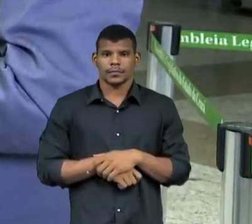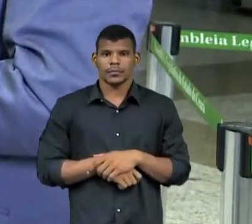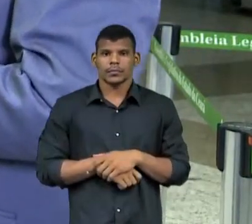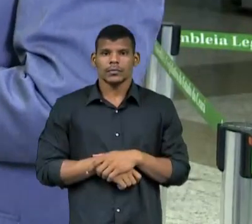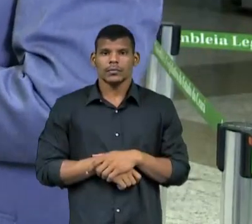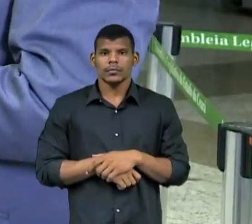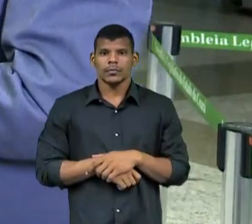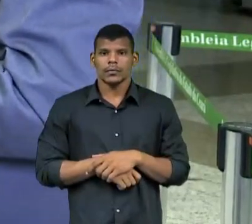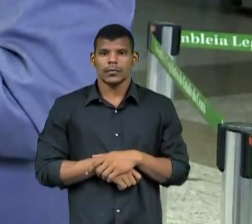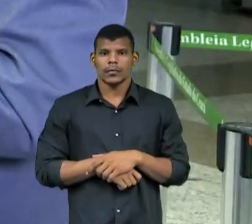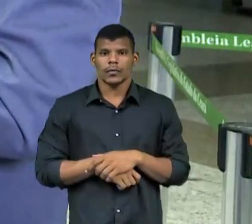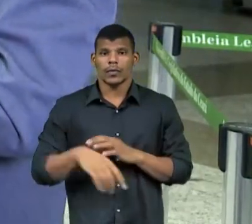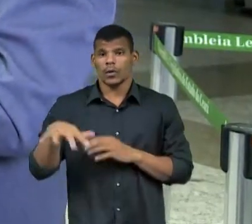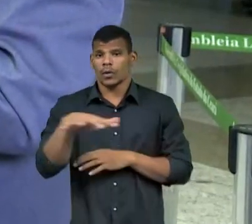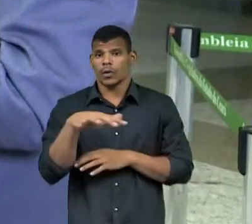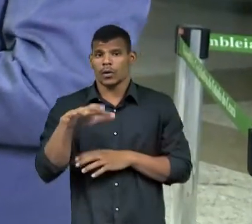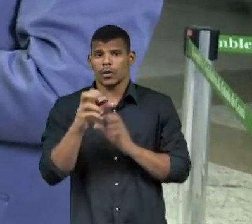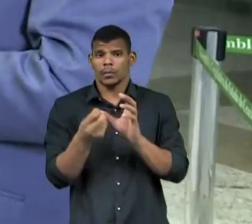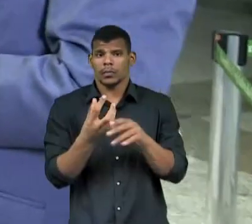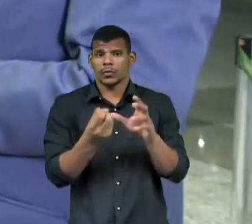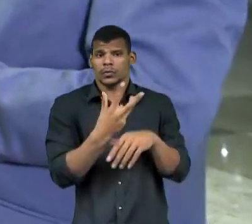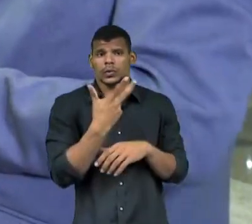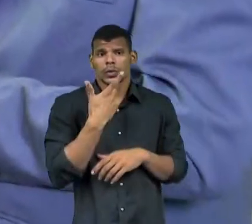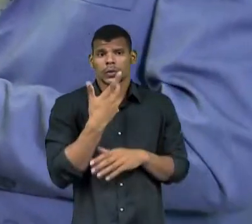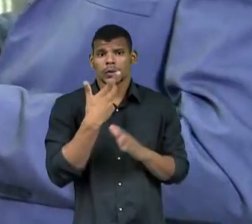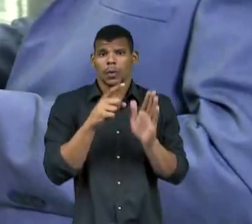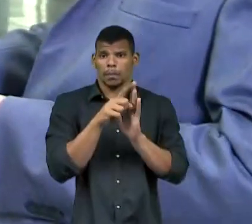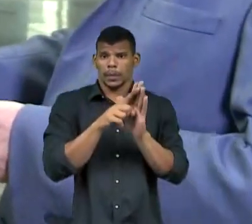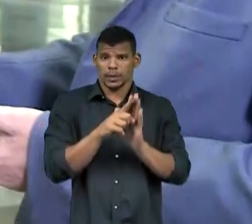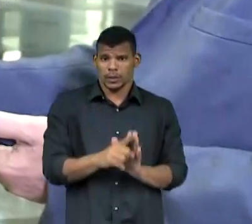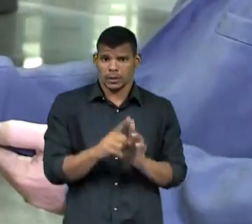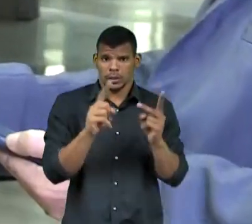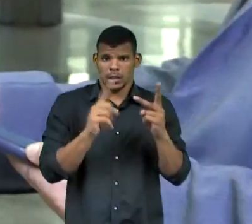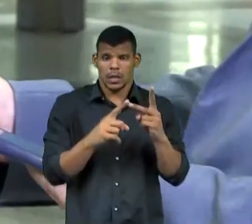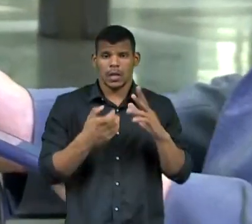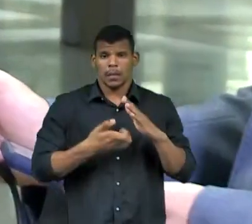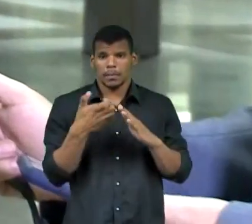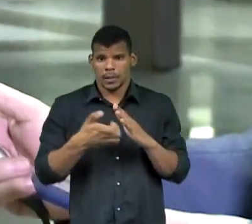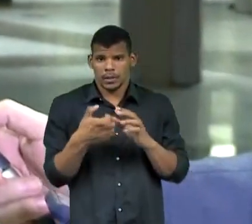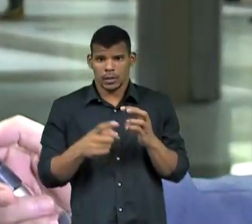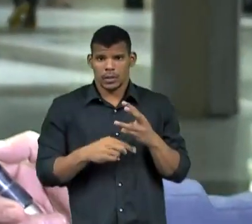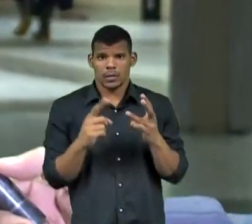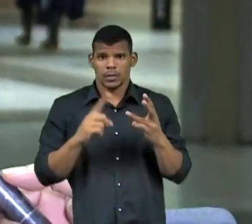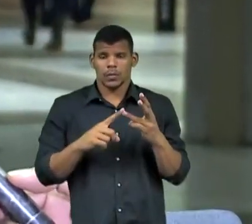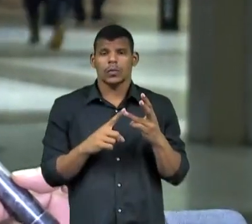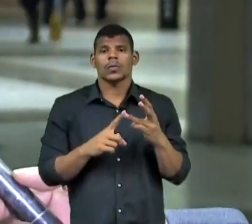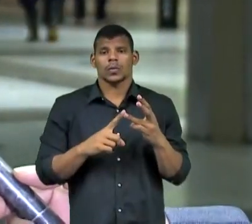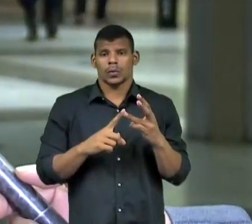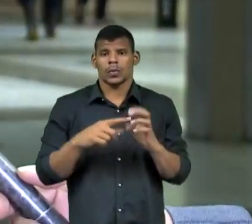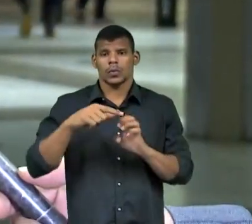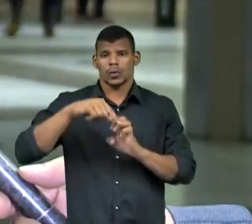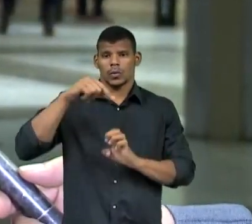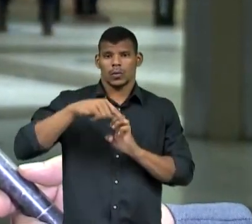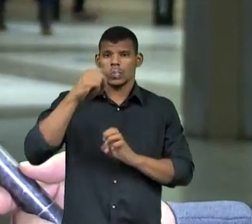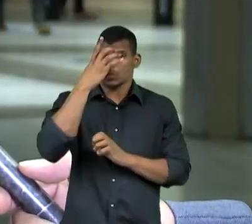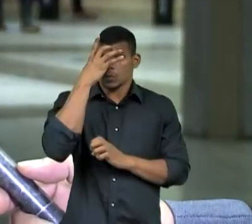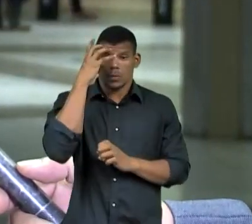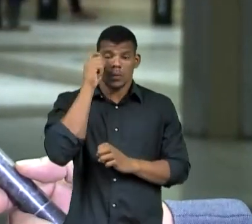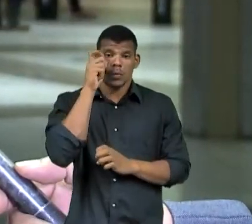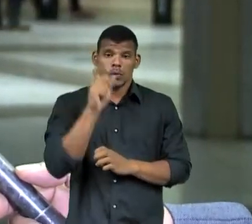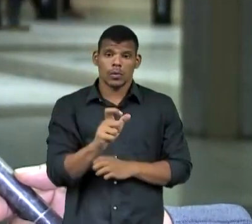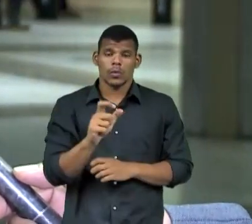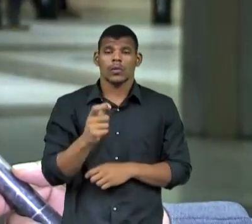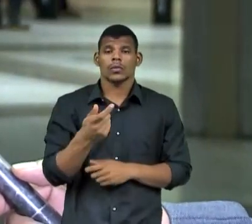cadeia produtiva do Ceará, né? São pesquisadores, empresários, empreendedores, pessoas que realmente têm interesse em inovar e